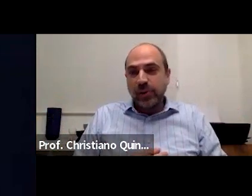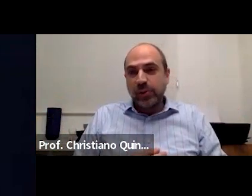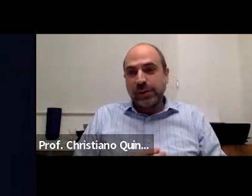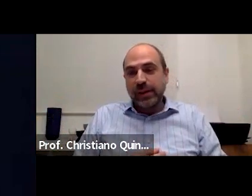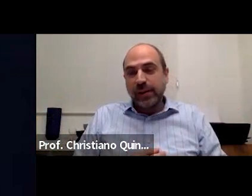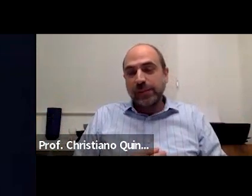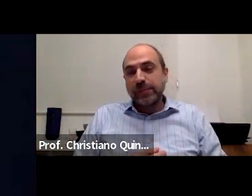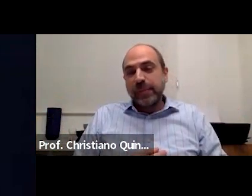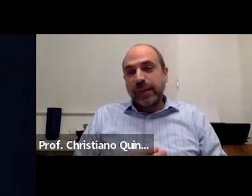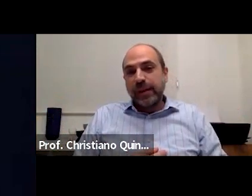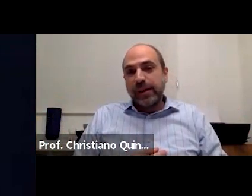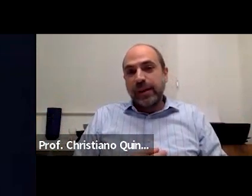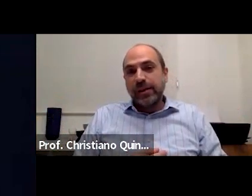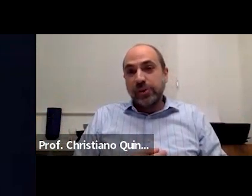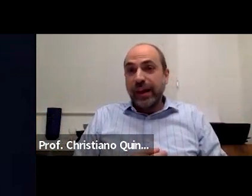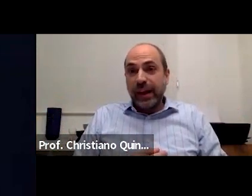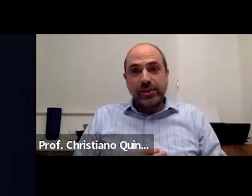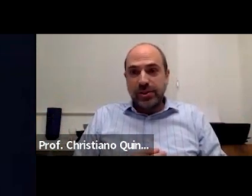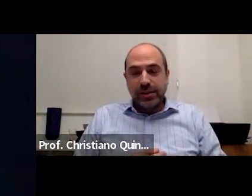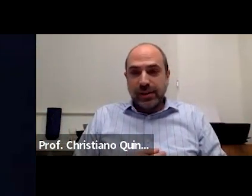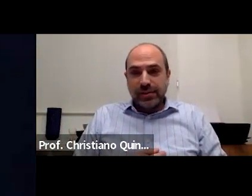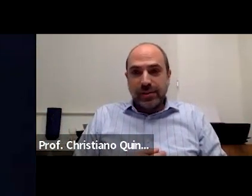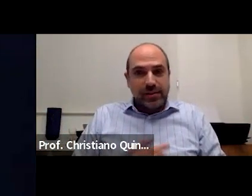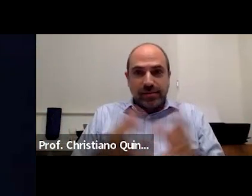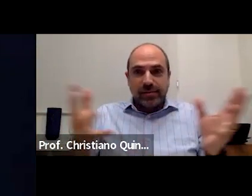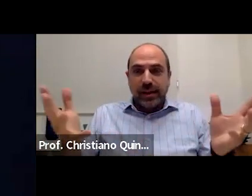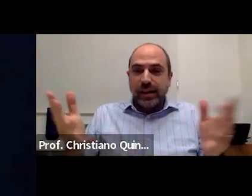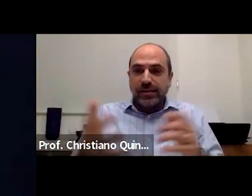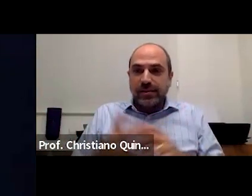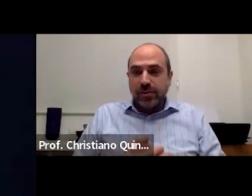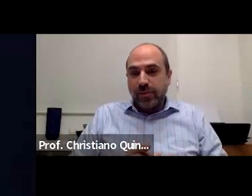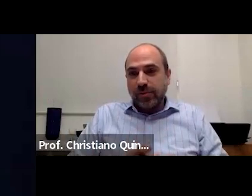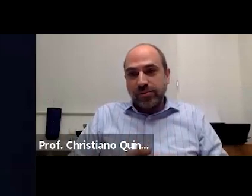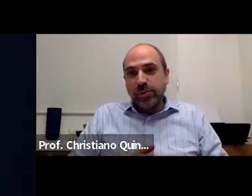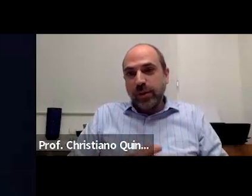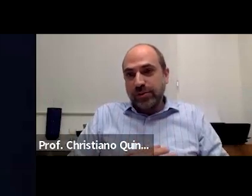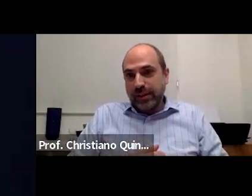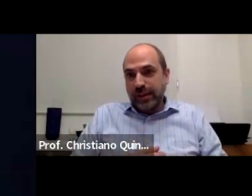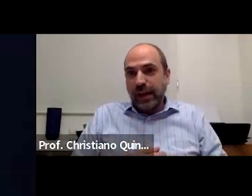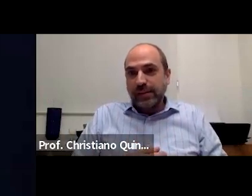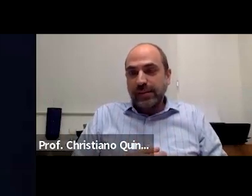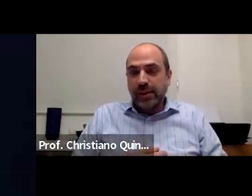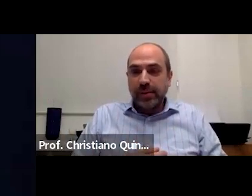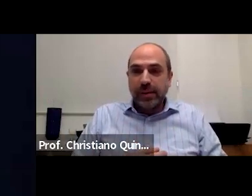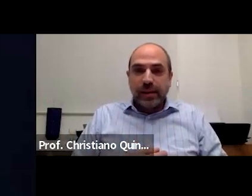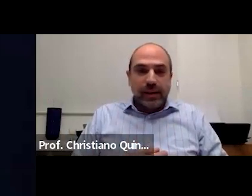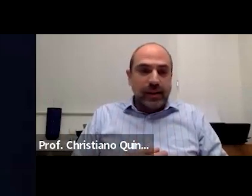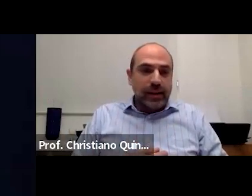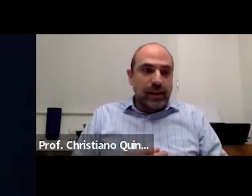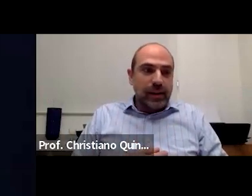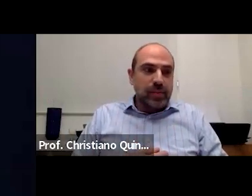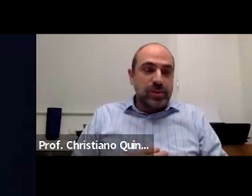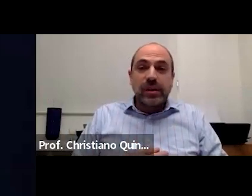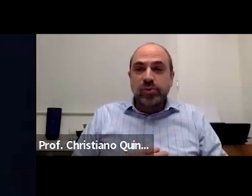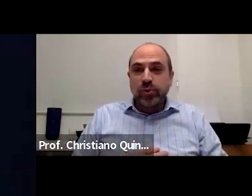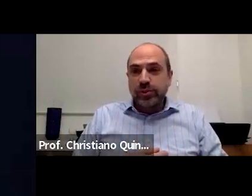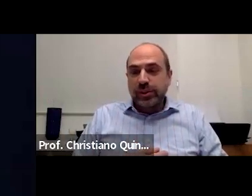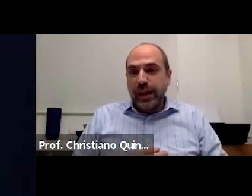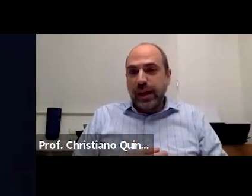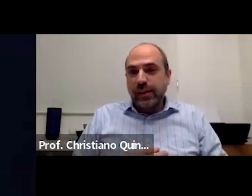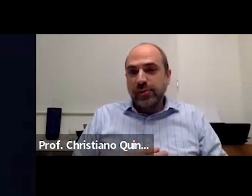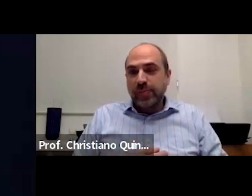de saúde mental diferente de 3, 5 anos atrás. Então,